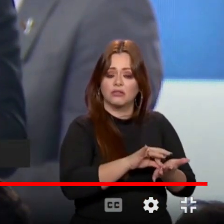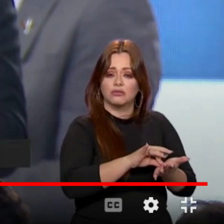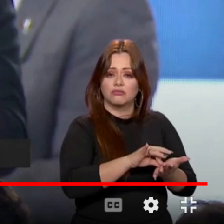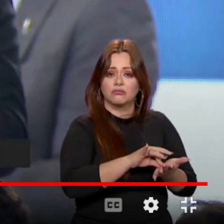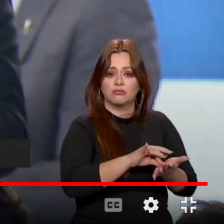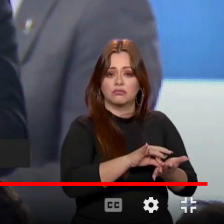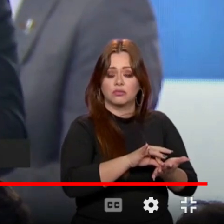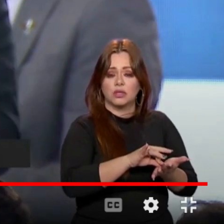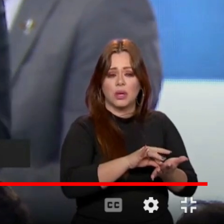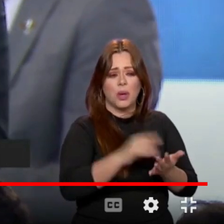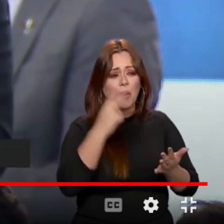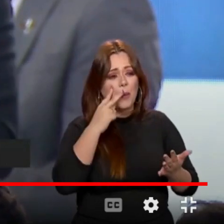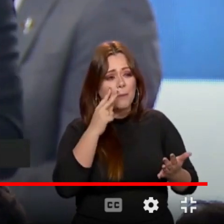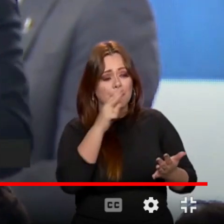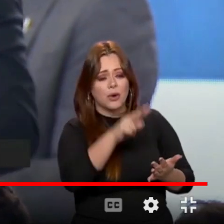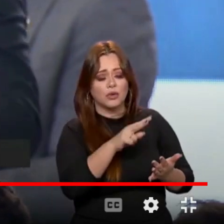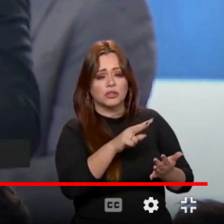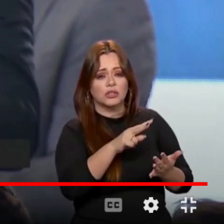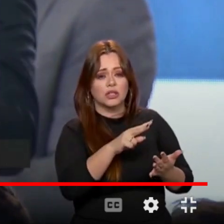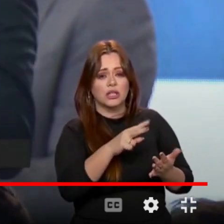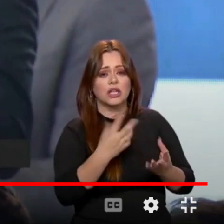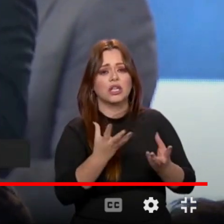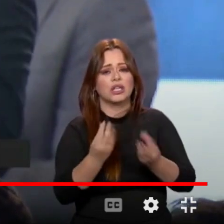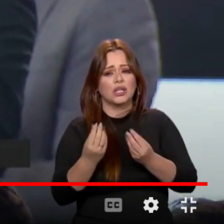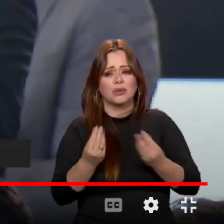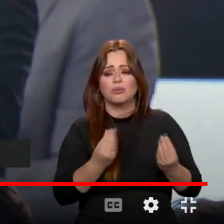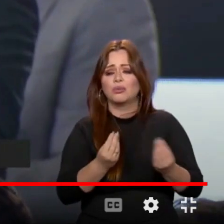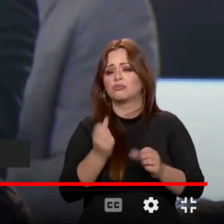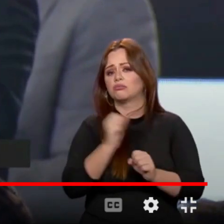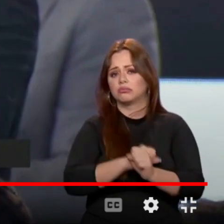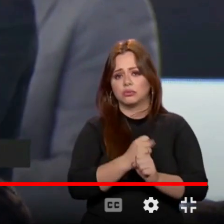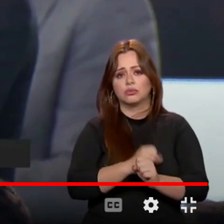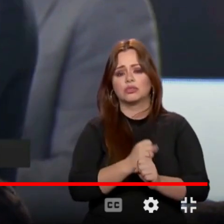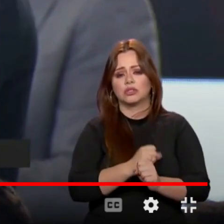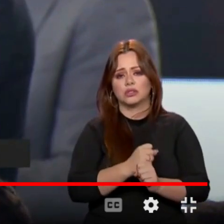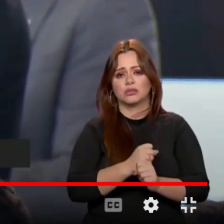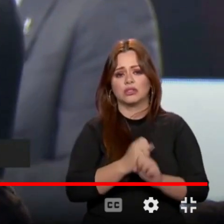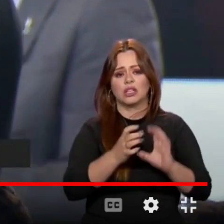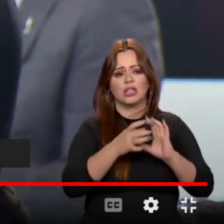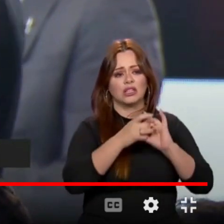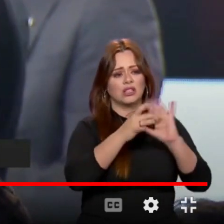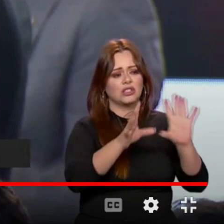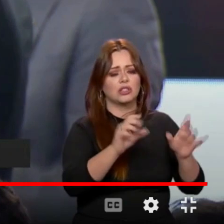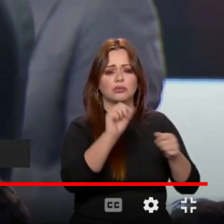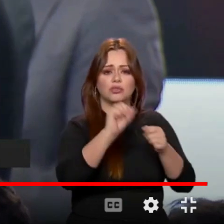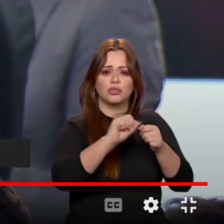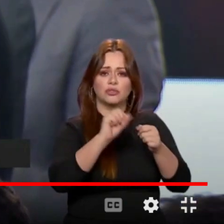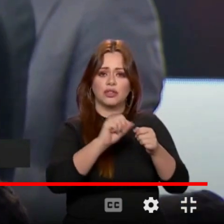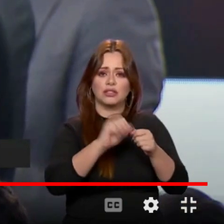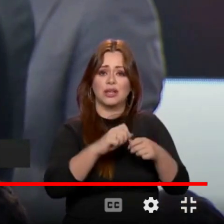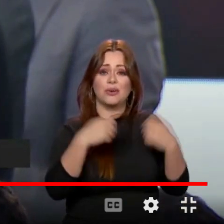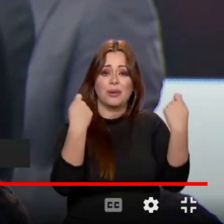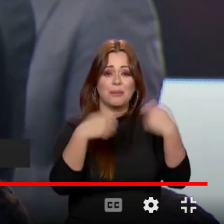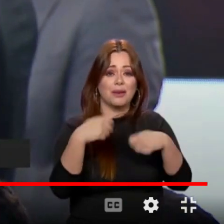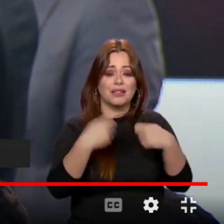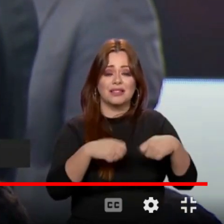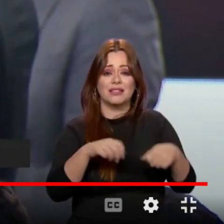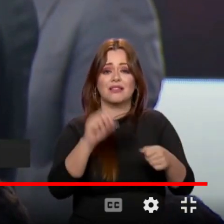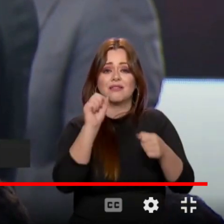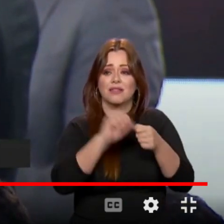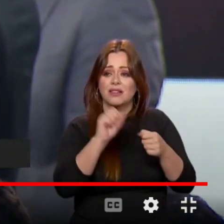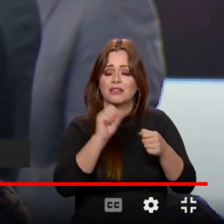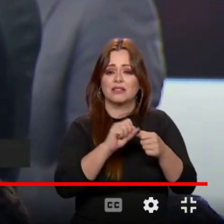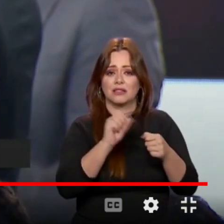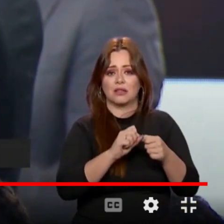constatação mostra que ao longo de muitos e muitos anos deixamos de fazer aquilo que precisava ser